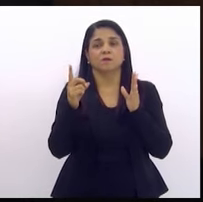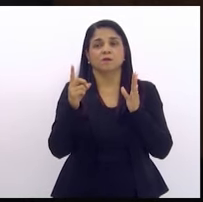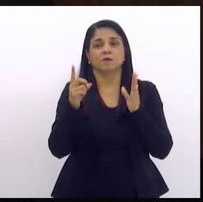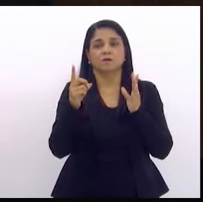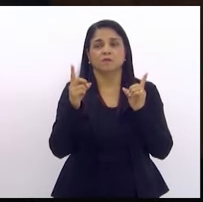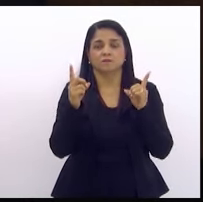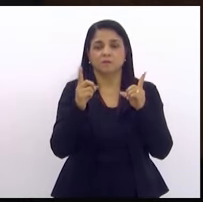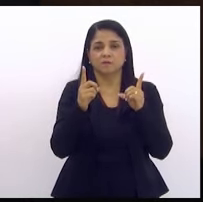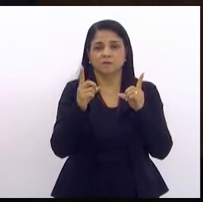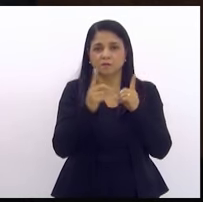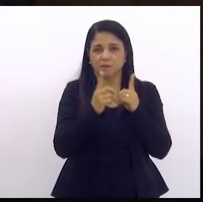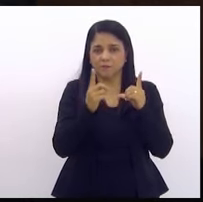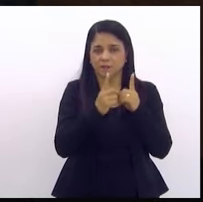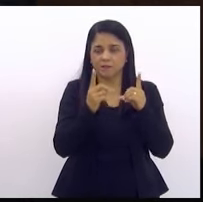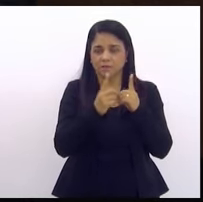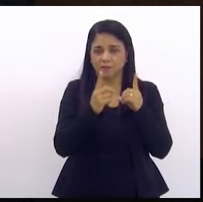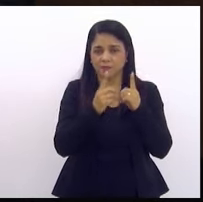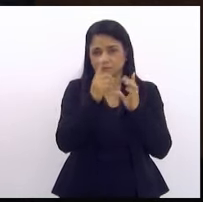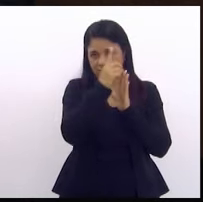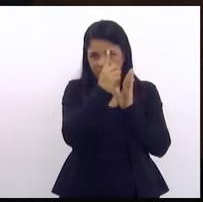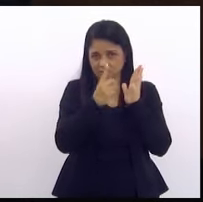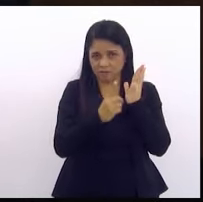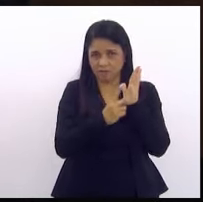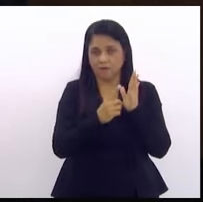Estado já. De Janeiro. É o projeto de lei